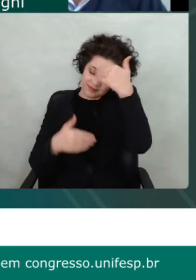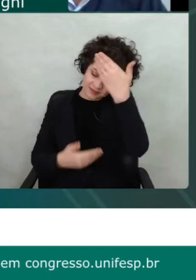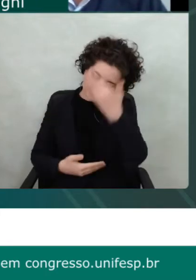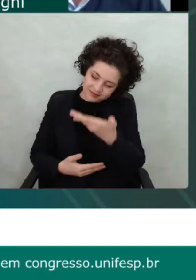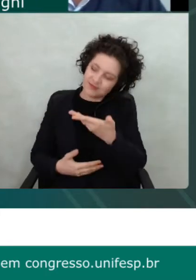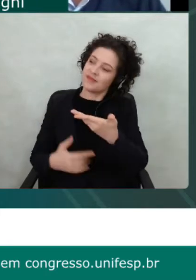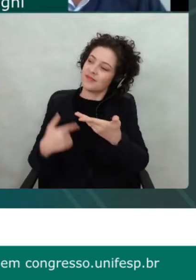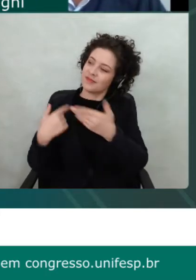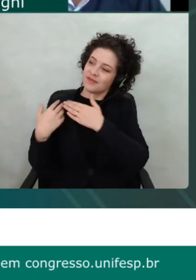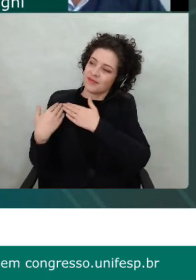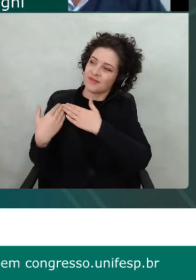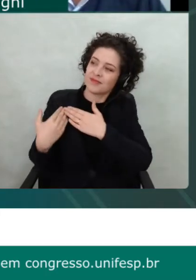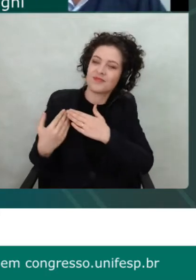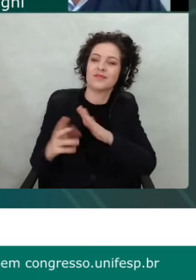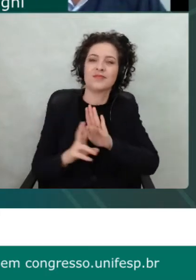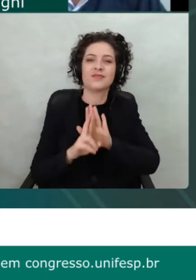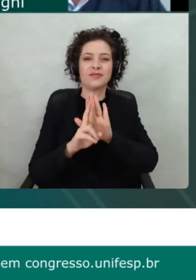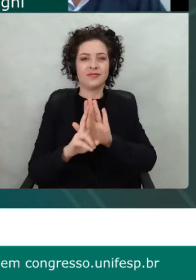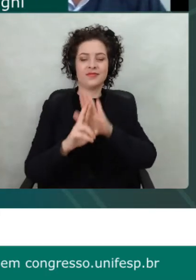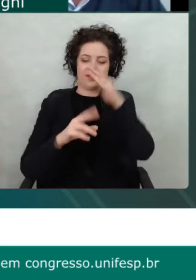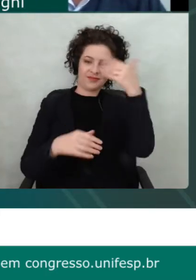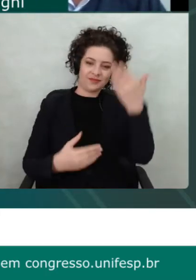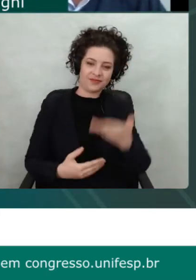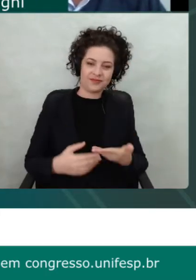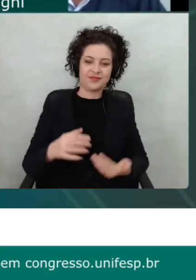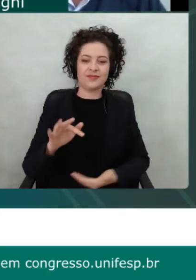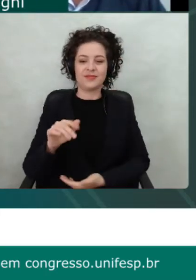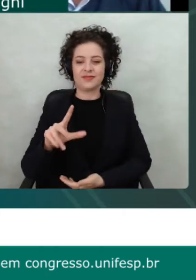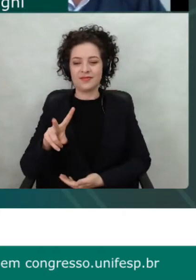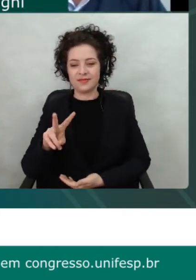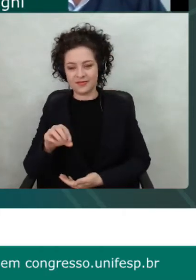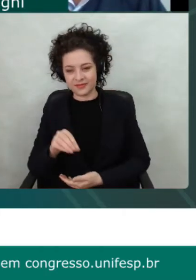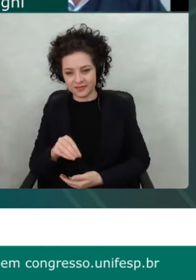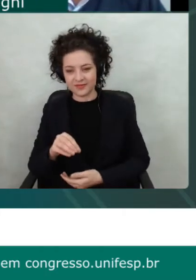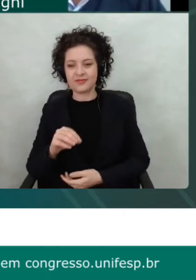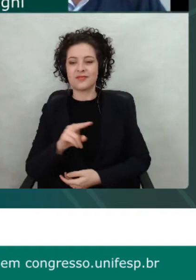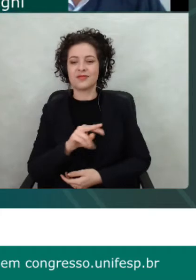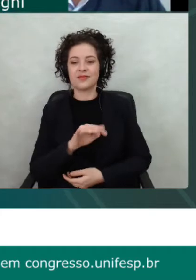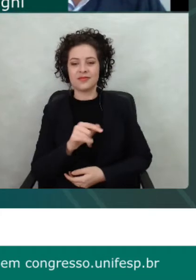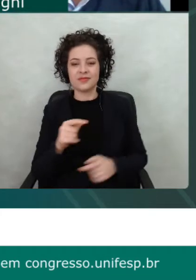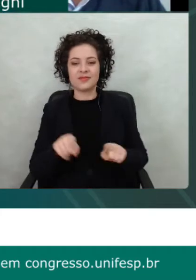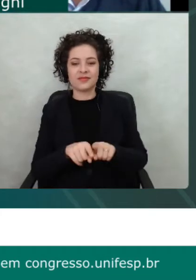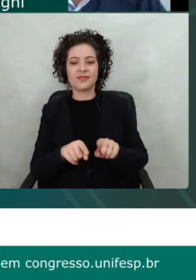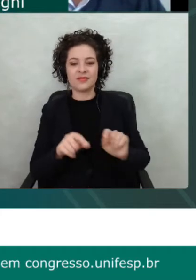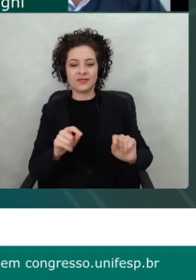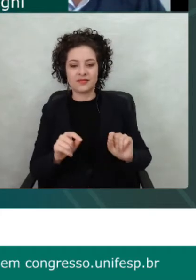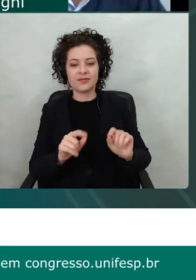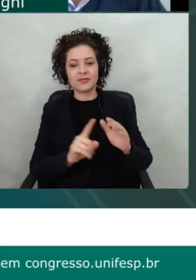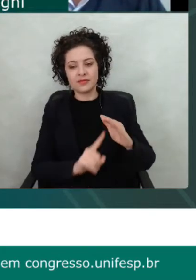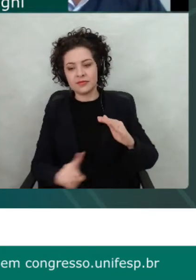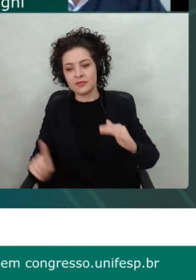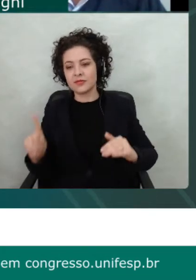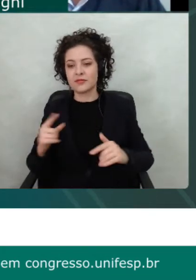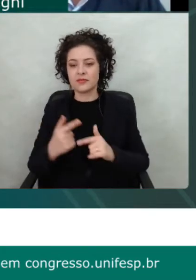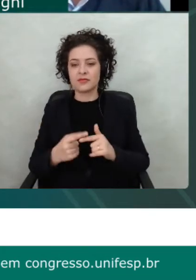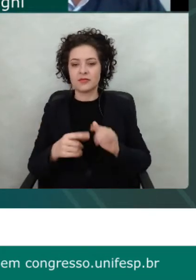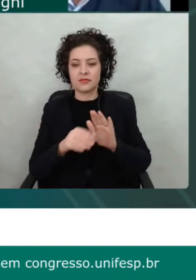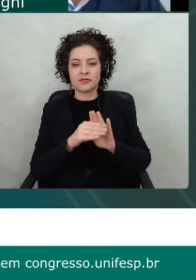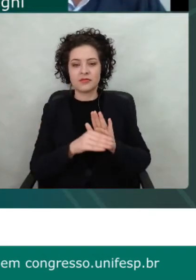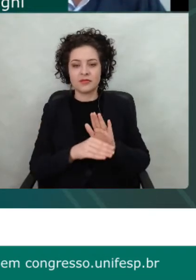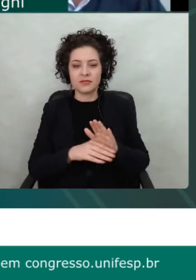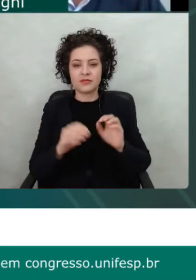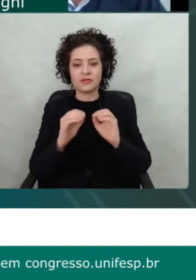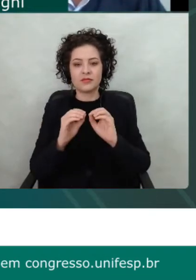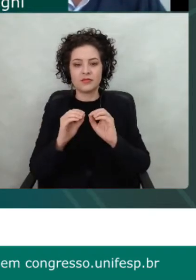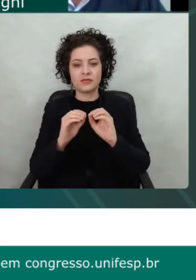o professor Flávio estará aqui também, da UTI com a gente, vai ter que sair para uma causa muito nobre, para o protocolo da Organização Mundial de Saúde